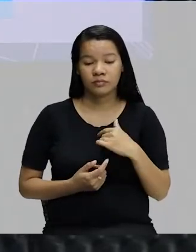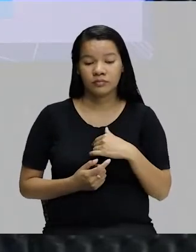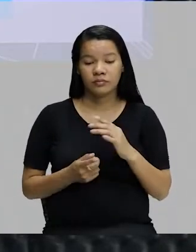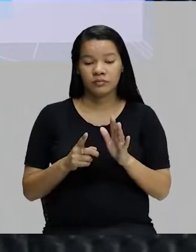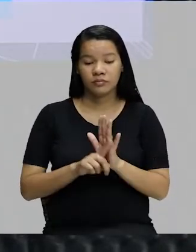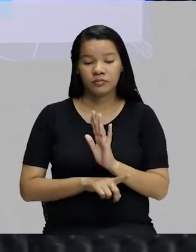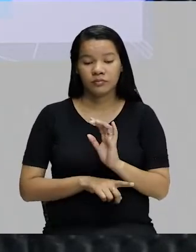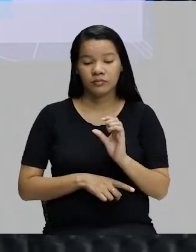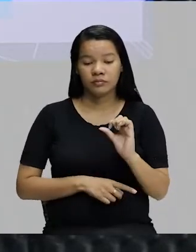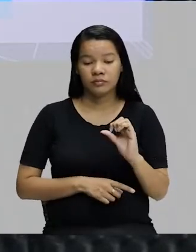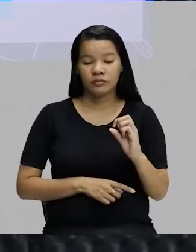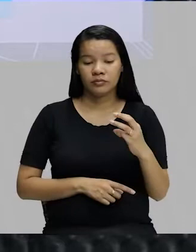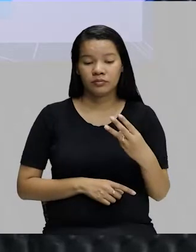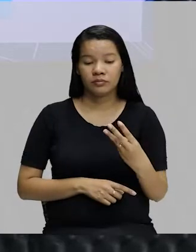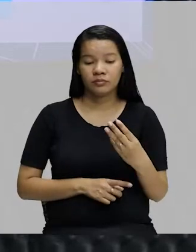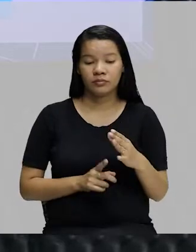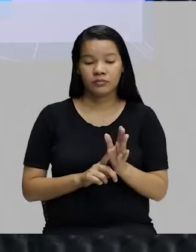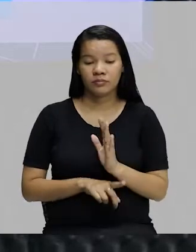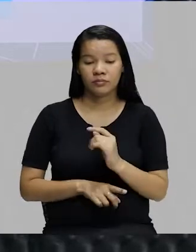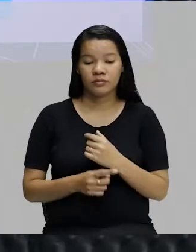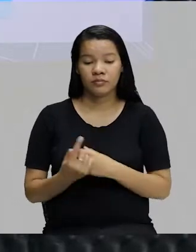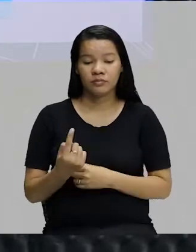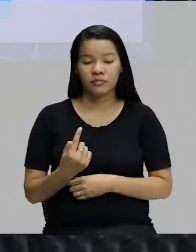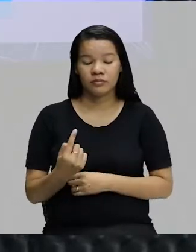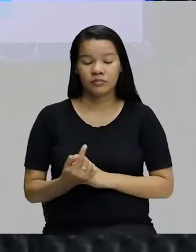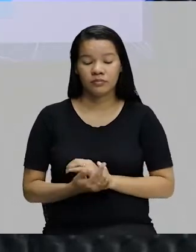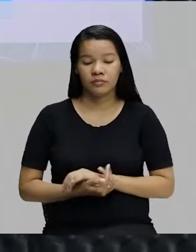subtrair 93 menos 1,